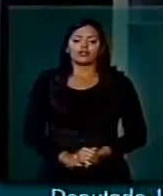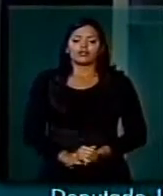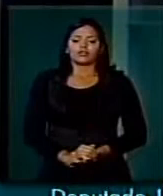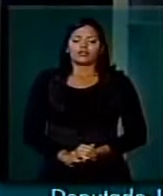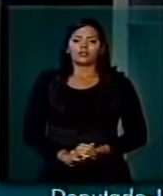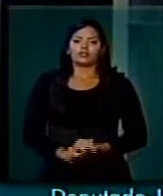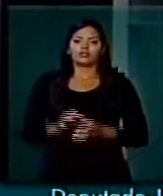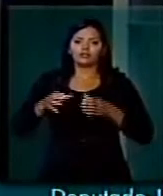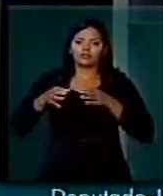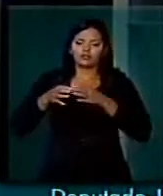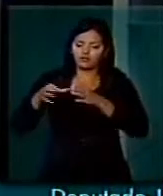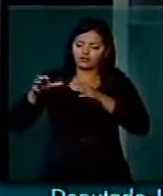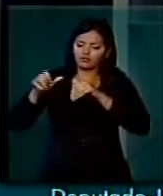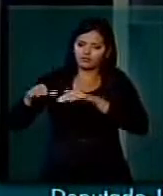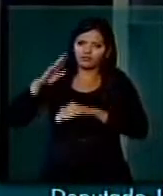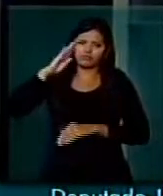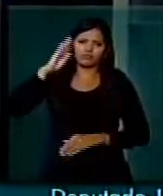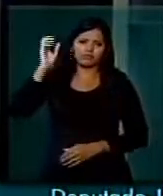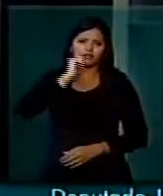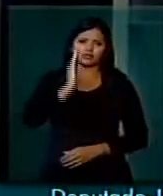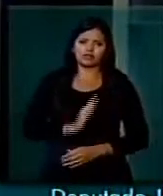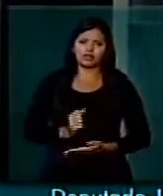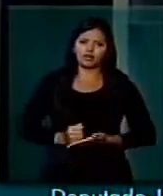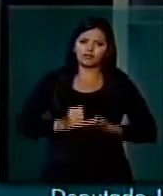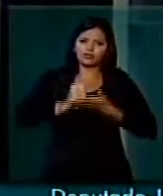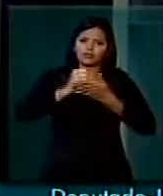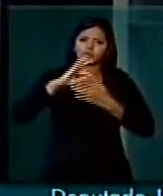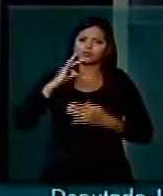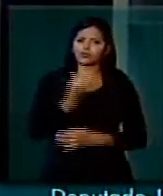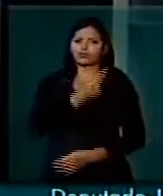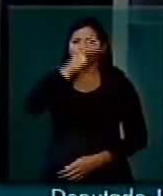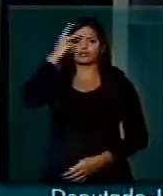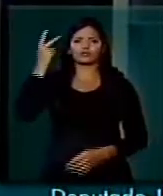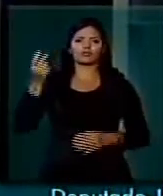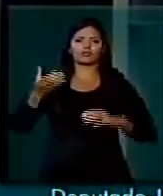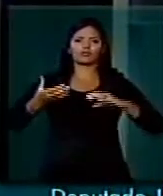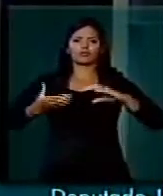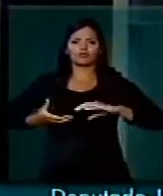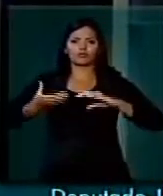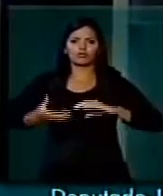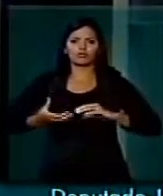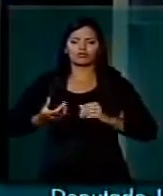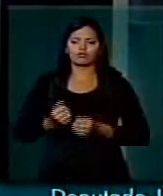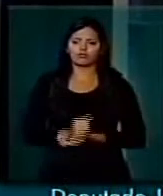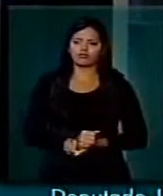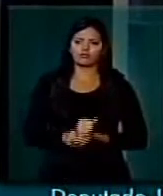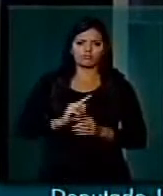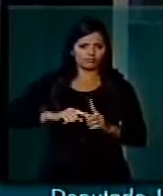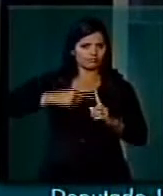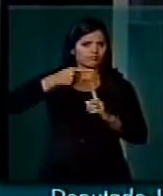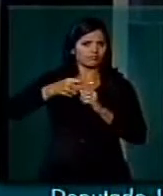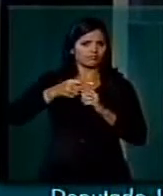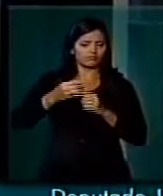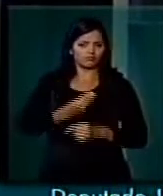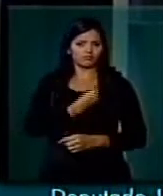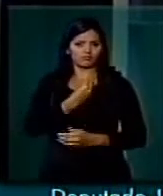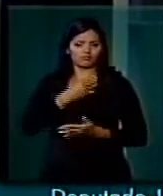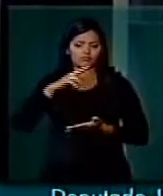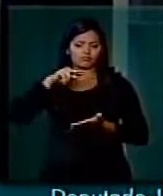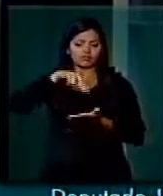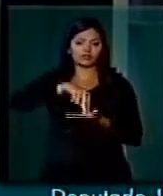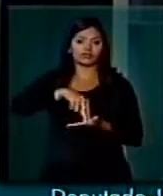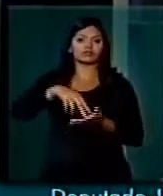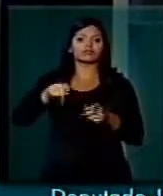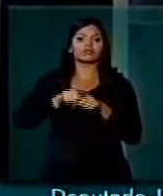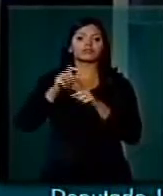brasileiro, certamente com o apoiamento de todos nós do Congresso Nacional, ampliando a sua presença ali, mas também